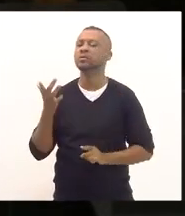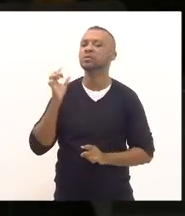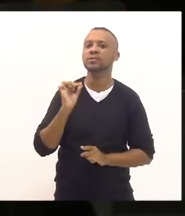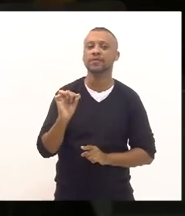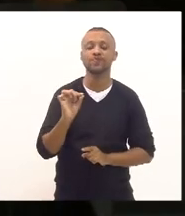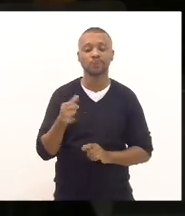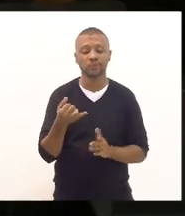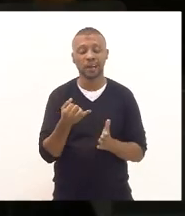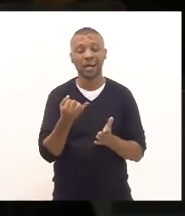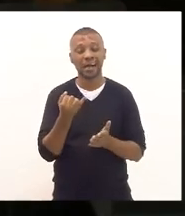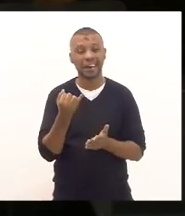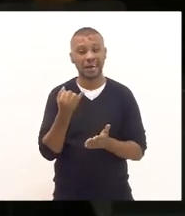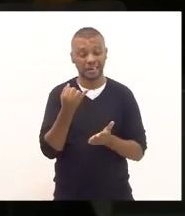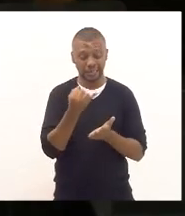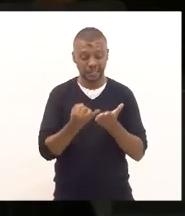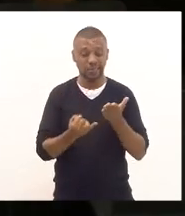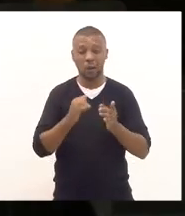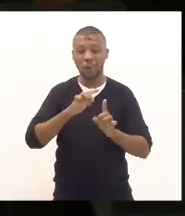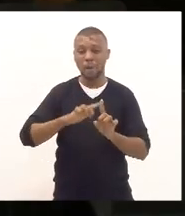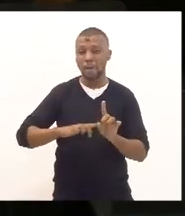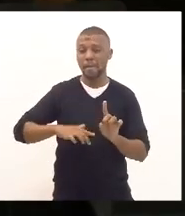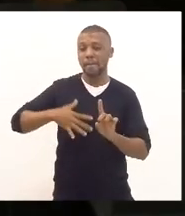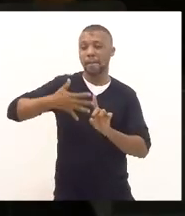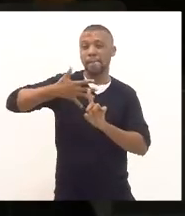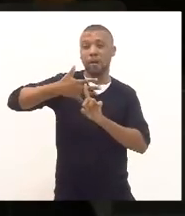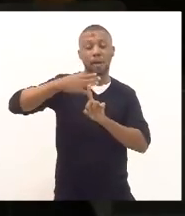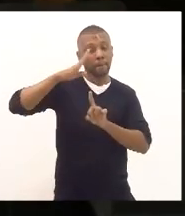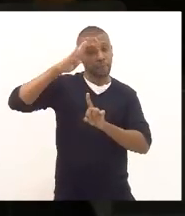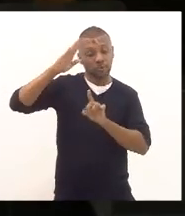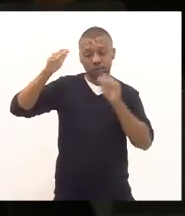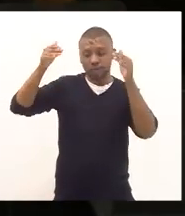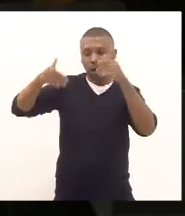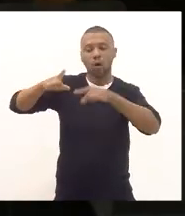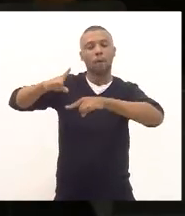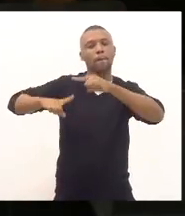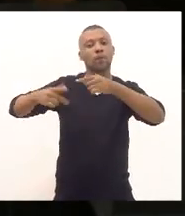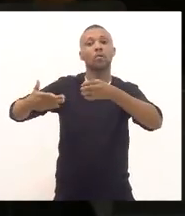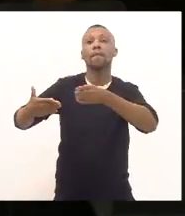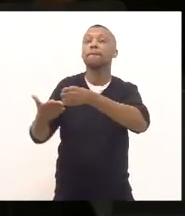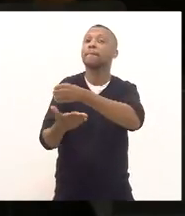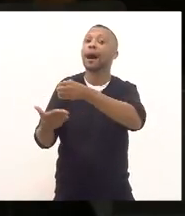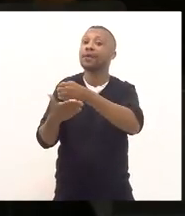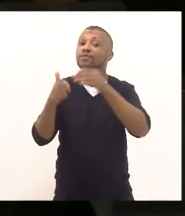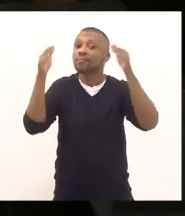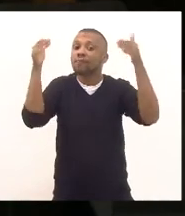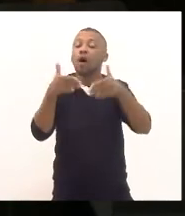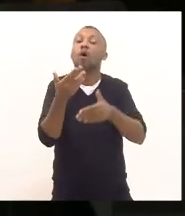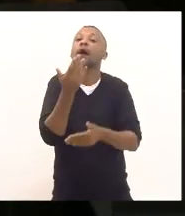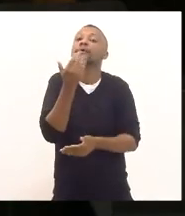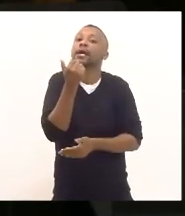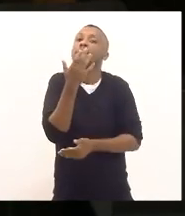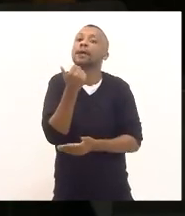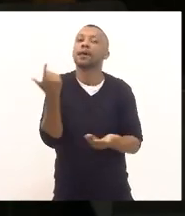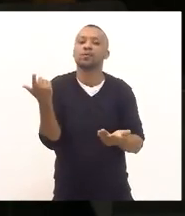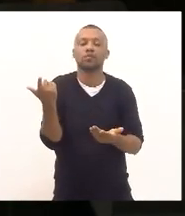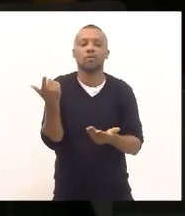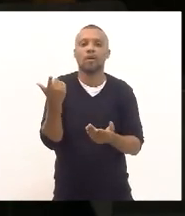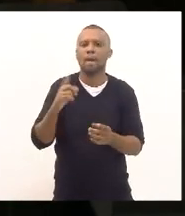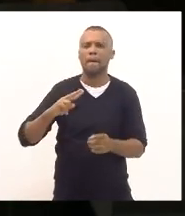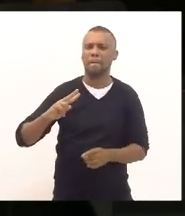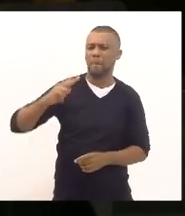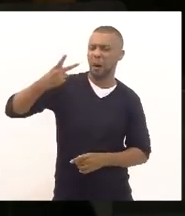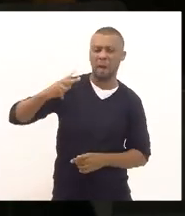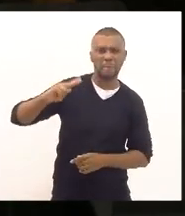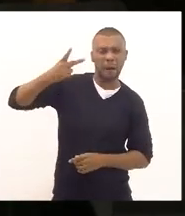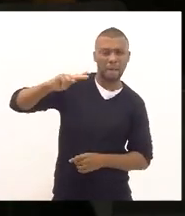inflação Principalmente nos produtos finais alimentícios não para